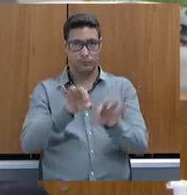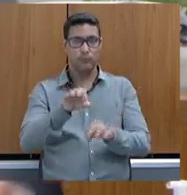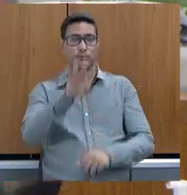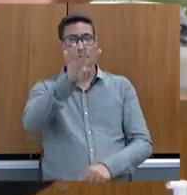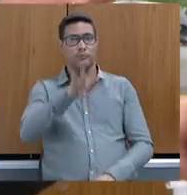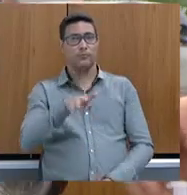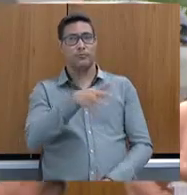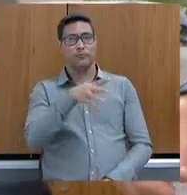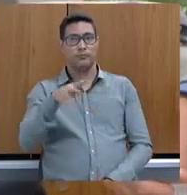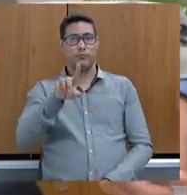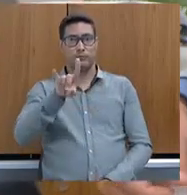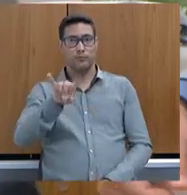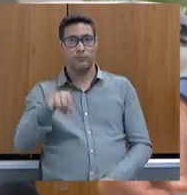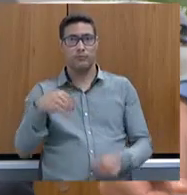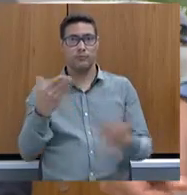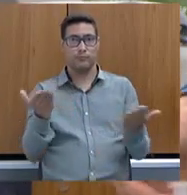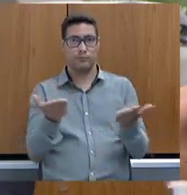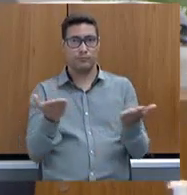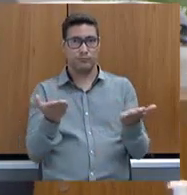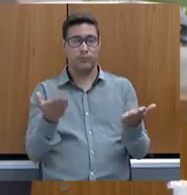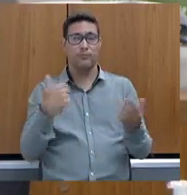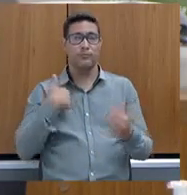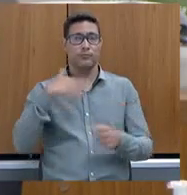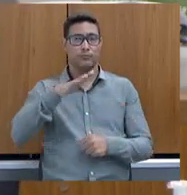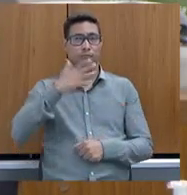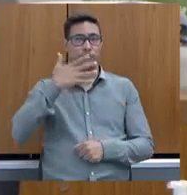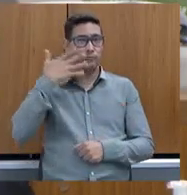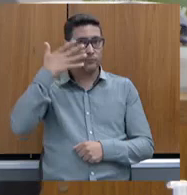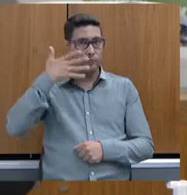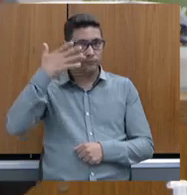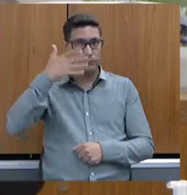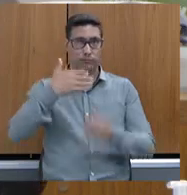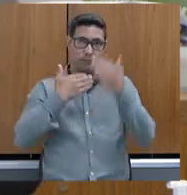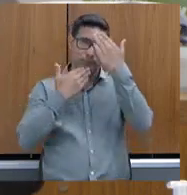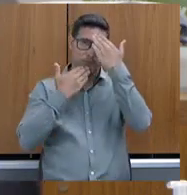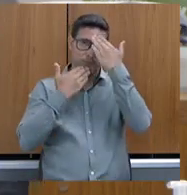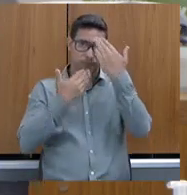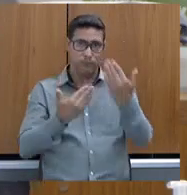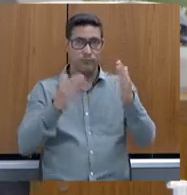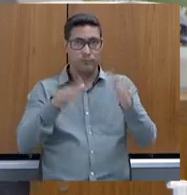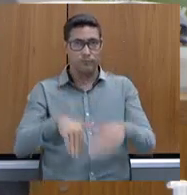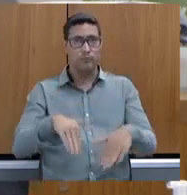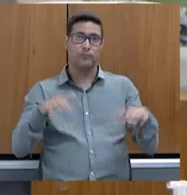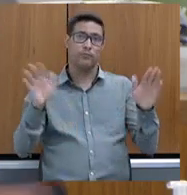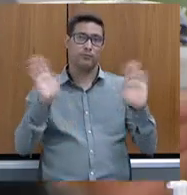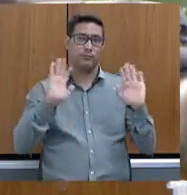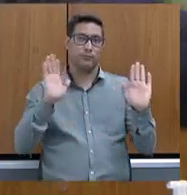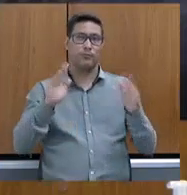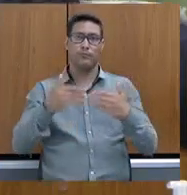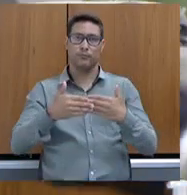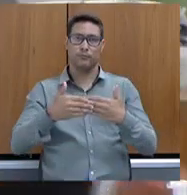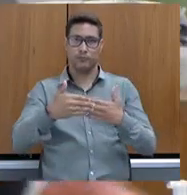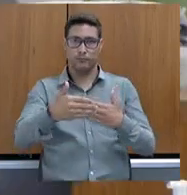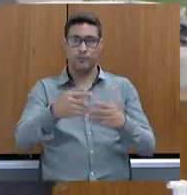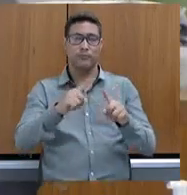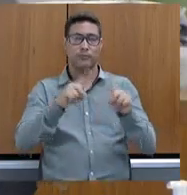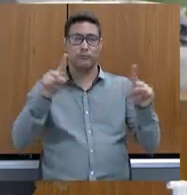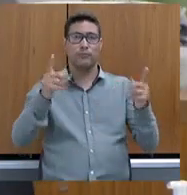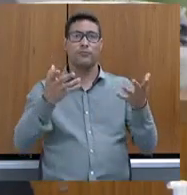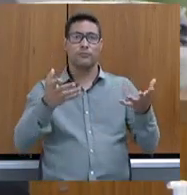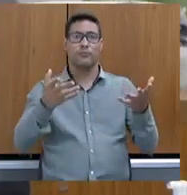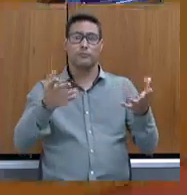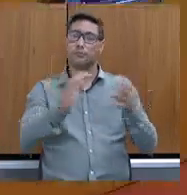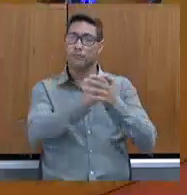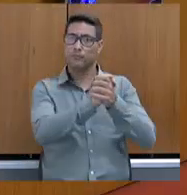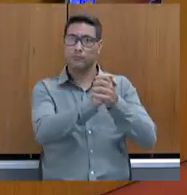onde direi também fazer o meu discurso aí de agradecimento e despedida mais tarde mas eu quero saudar muito caríssimo